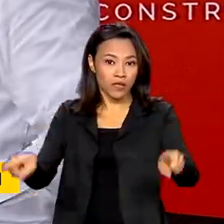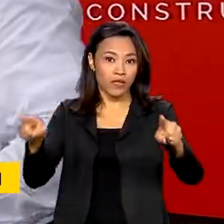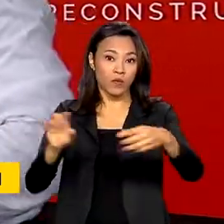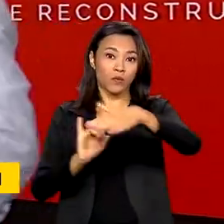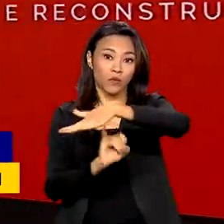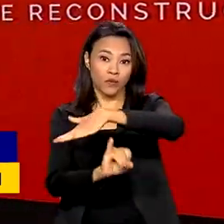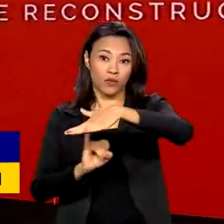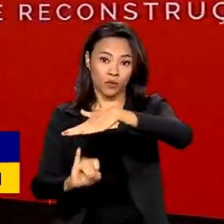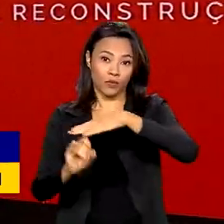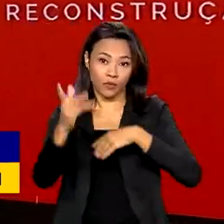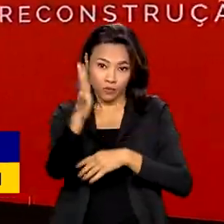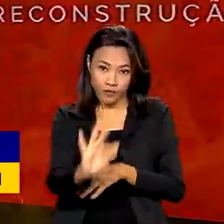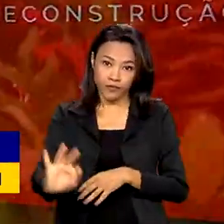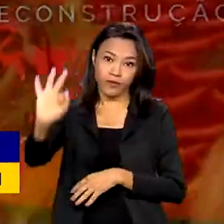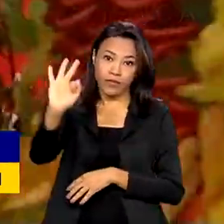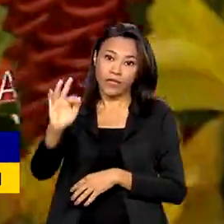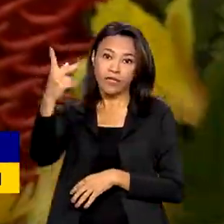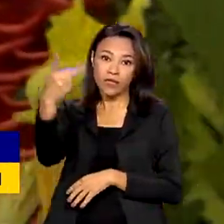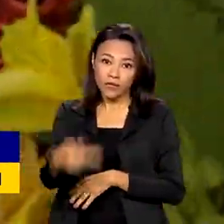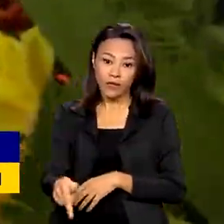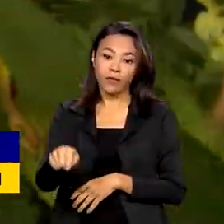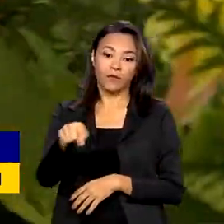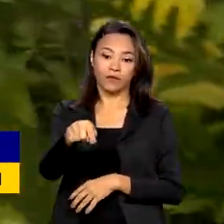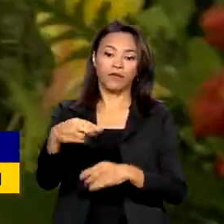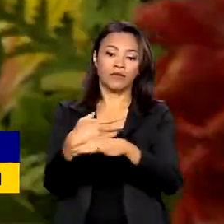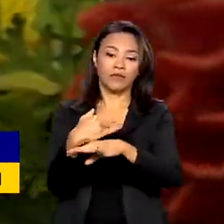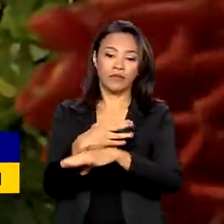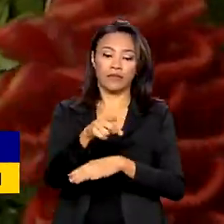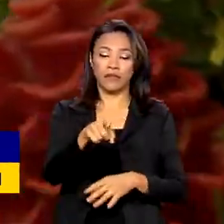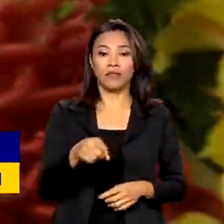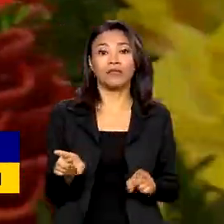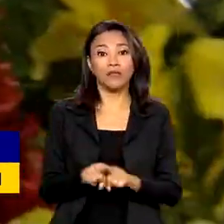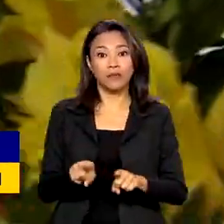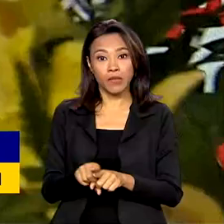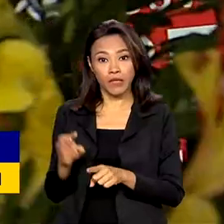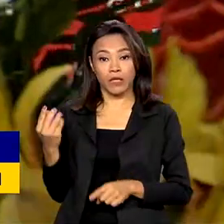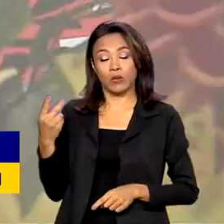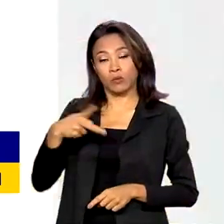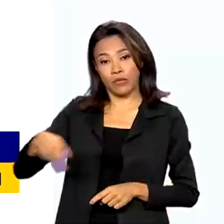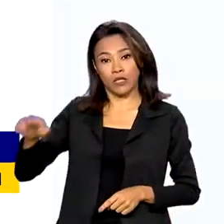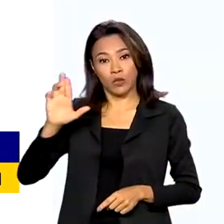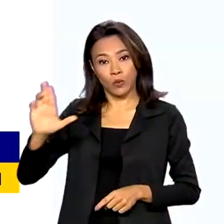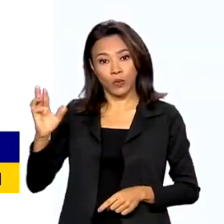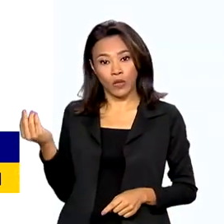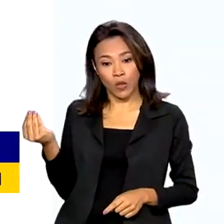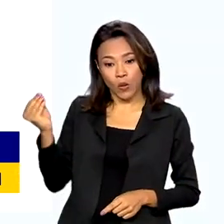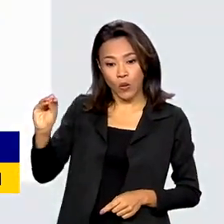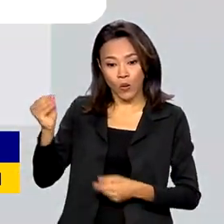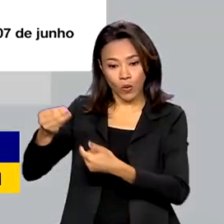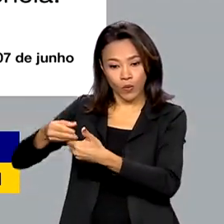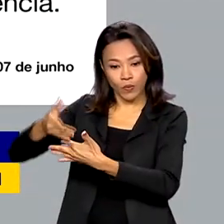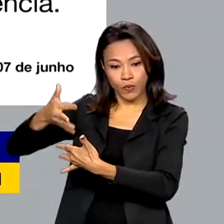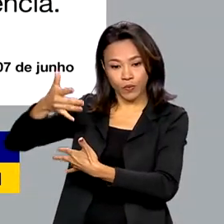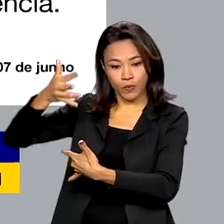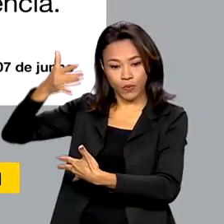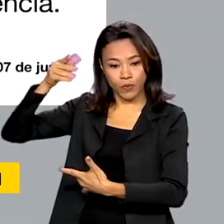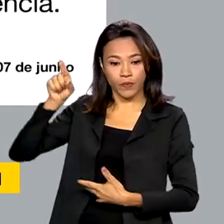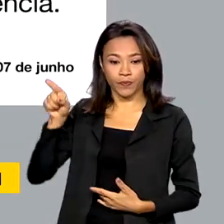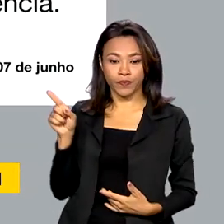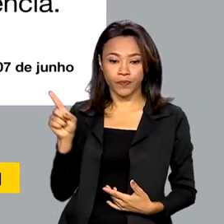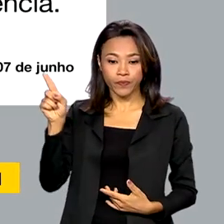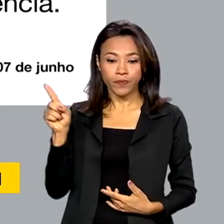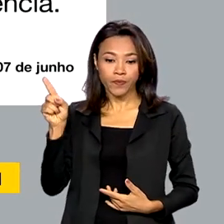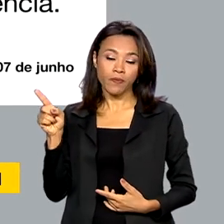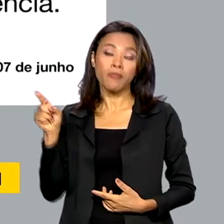Instituto Federal de Pernambuco na cidade. Ele também postou sobre o campus. Ele disse que a